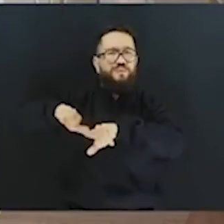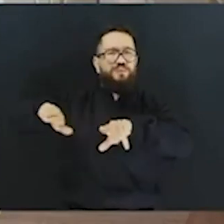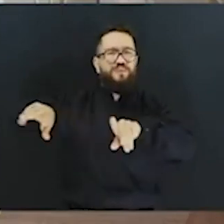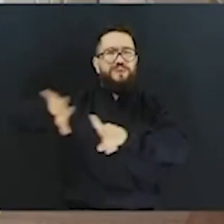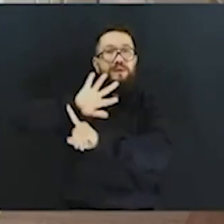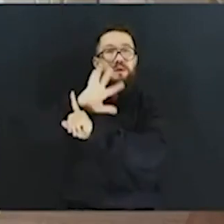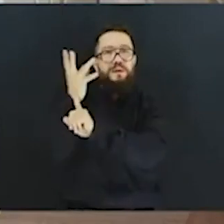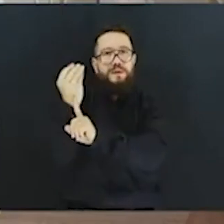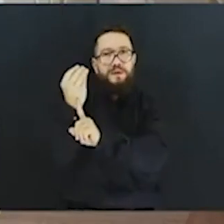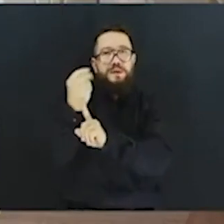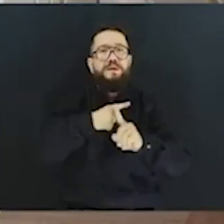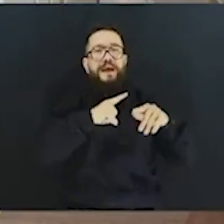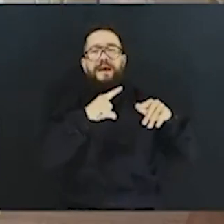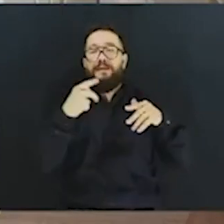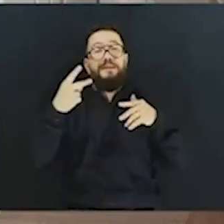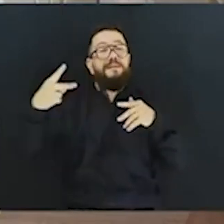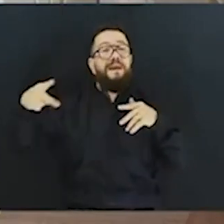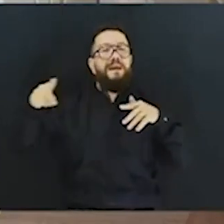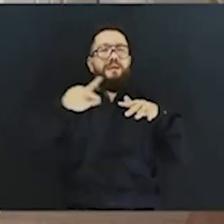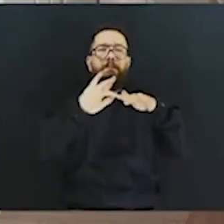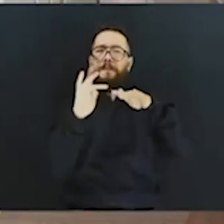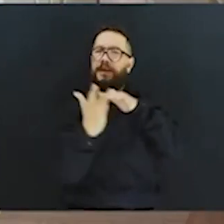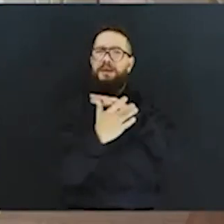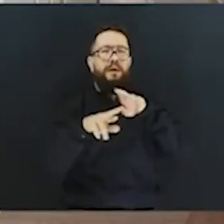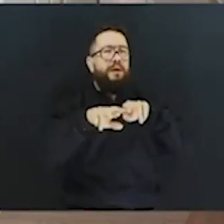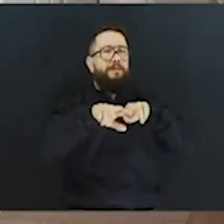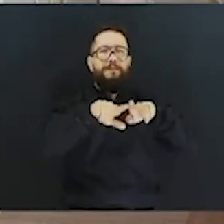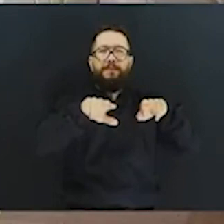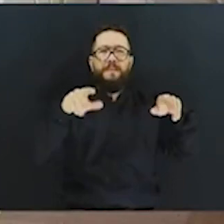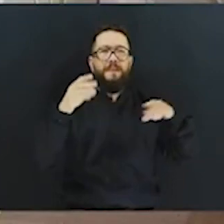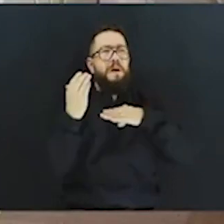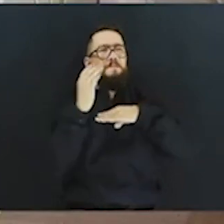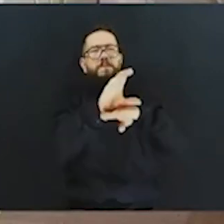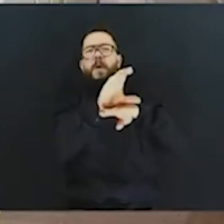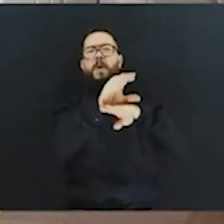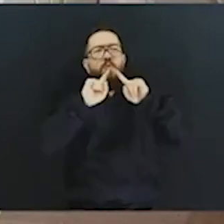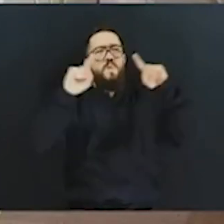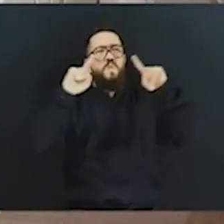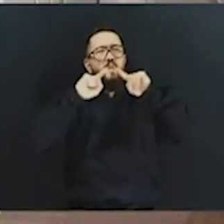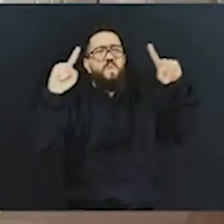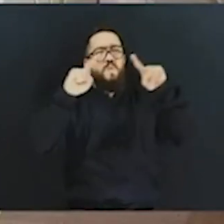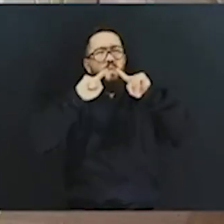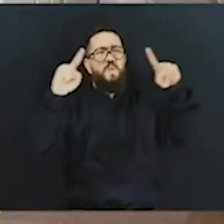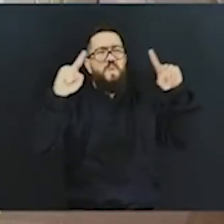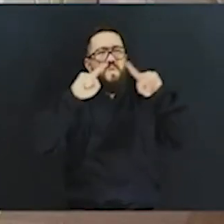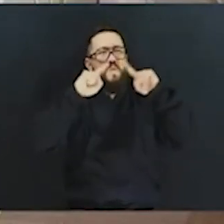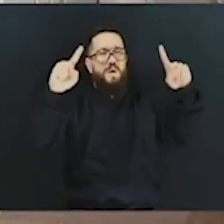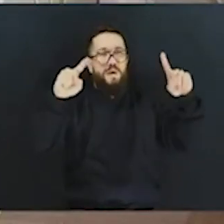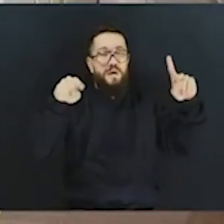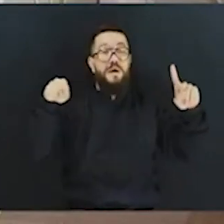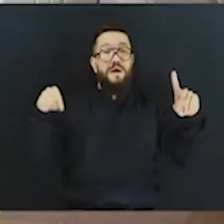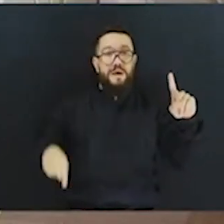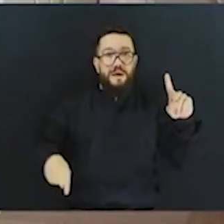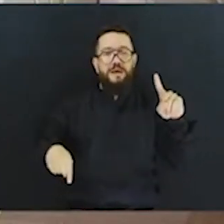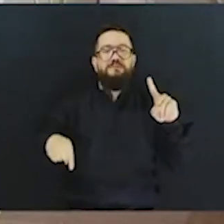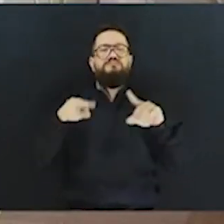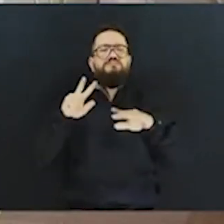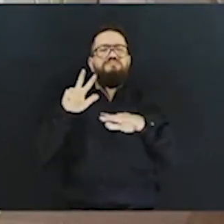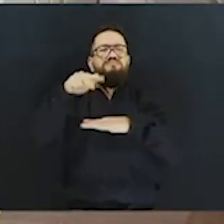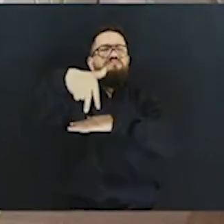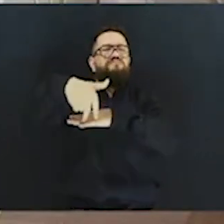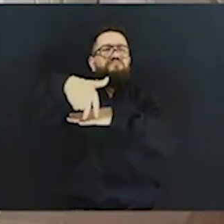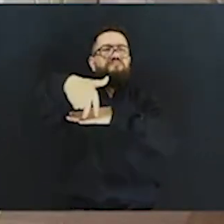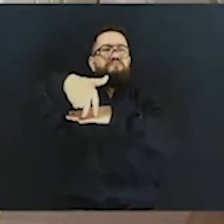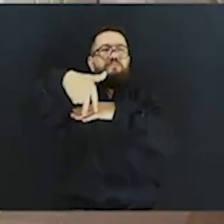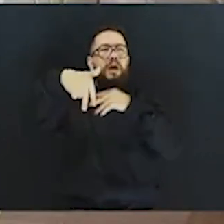a opressão e demandar a justiça. Eles se tornam porta-vozes das suas comunidades, levando suas histórias para o mundo e